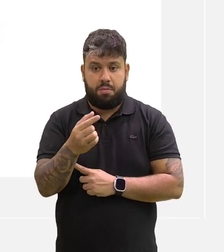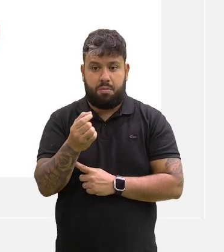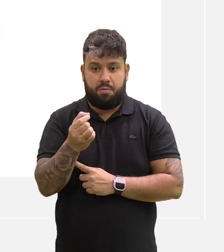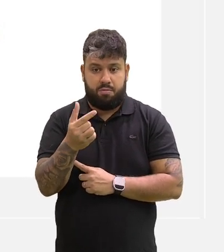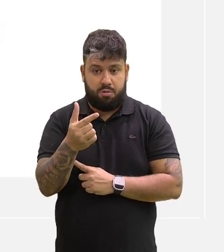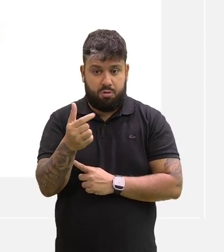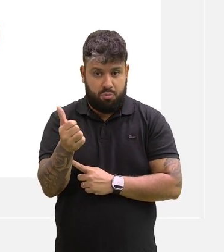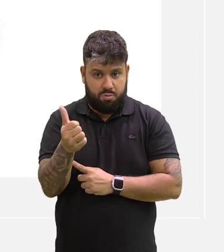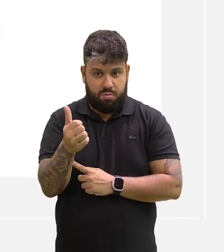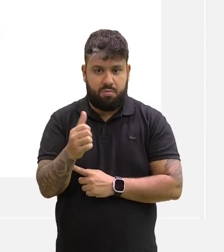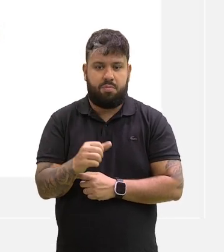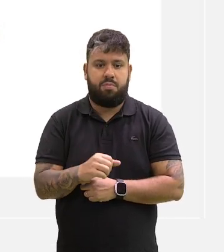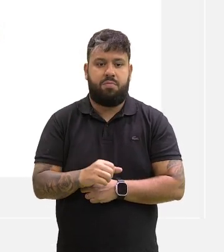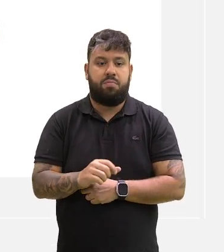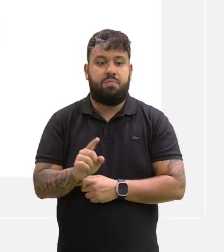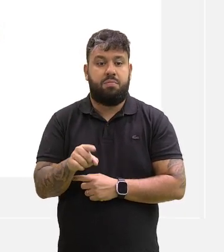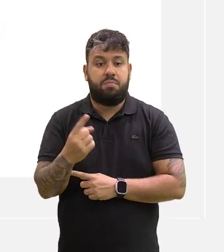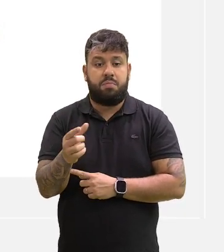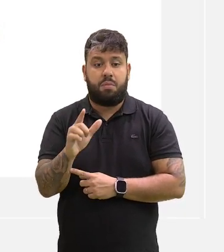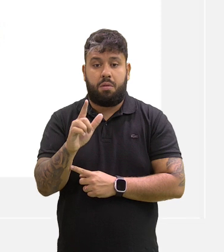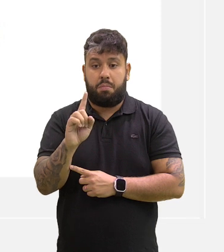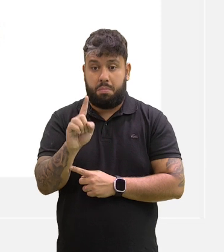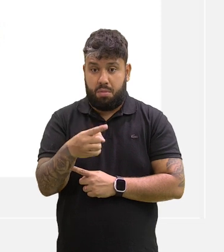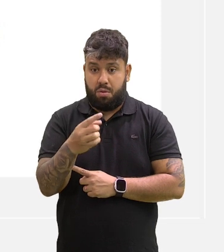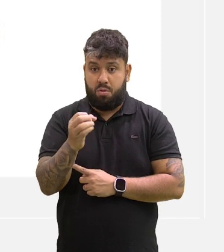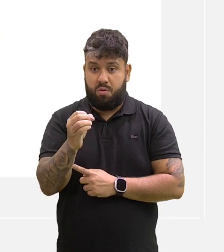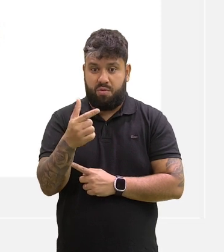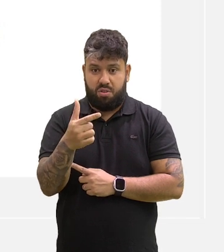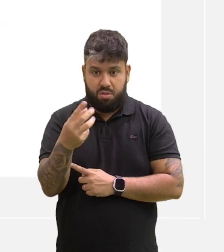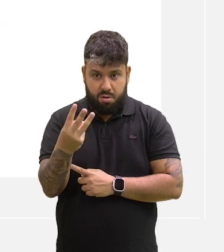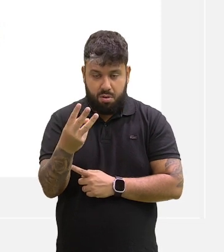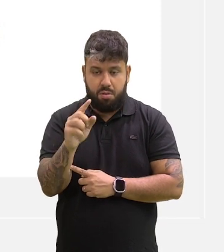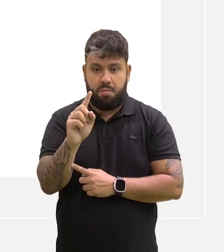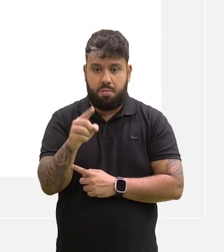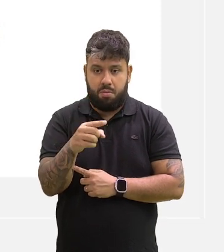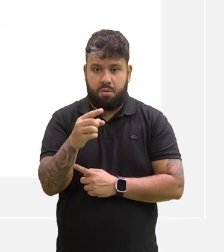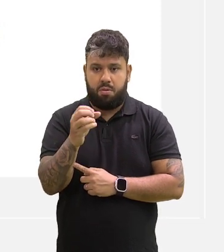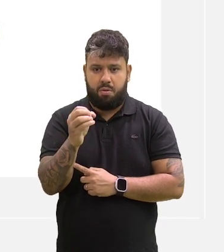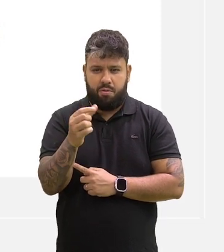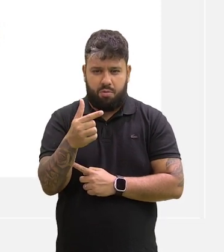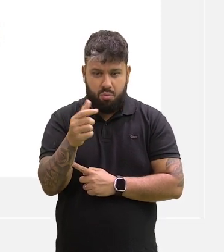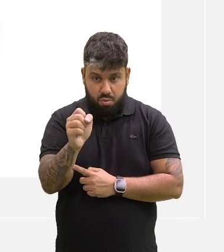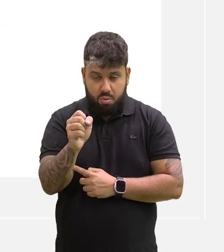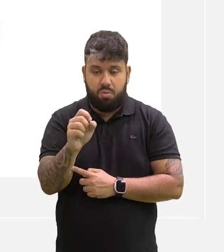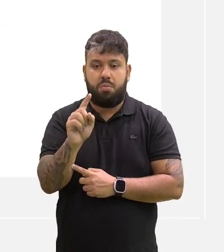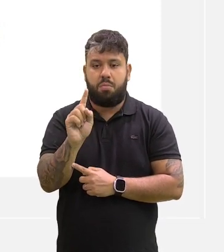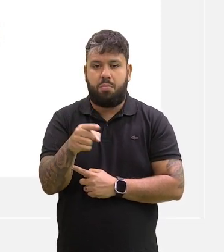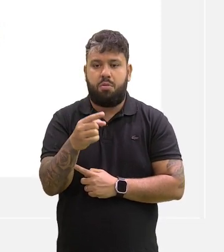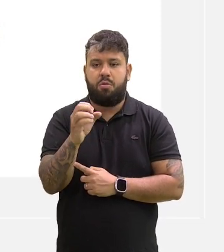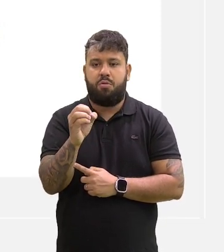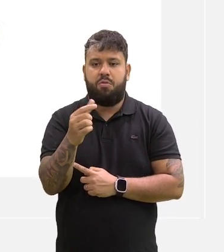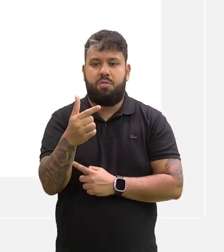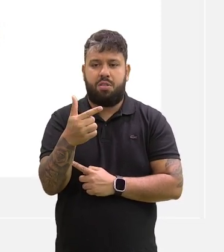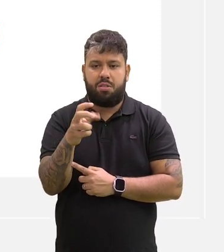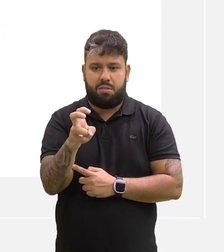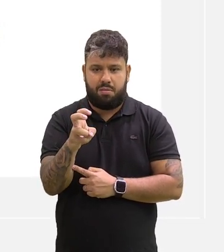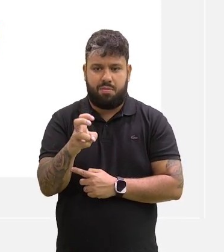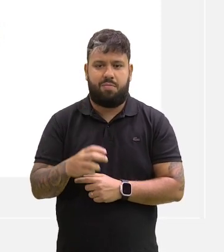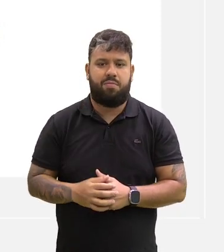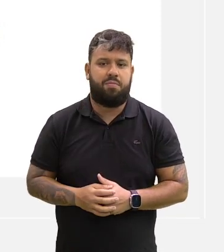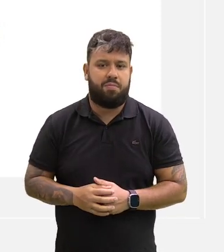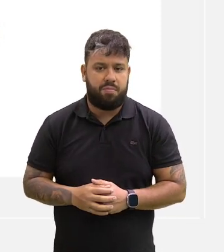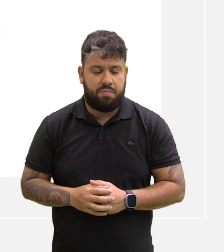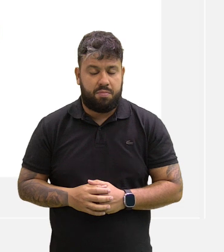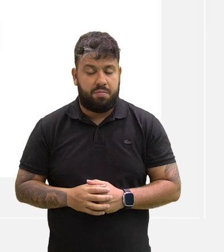1021, o próximo 1023, o próximo 1028 e finalmente o 1025. Ora, como a